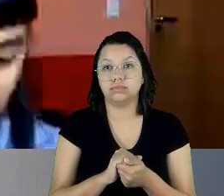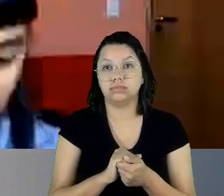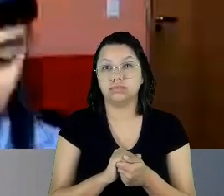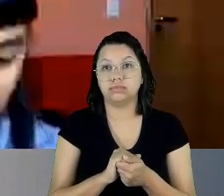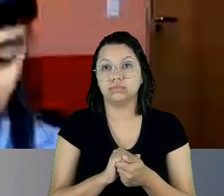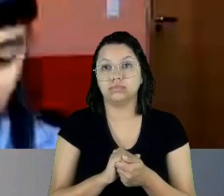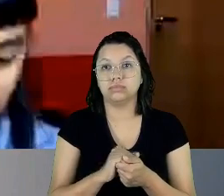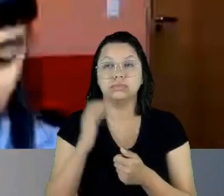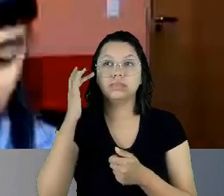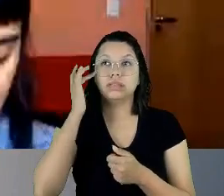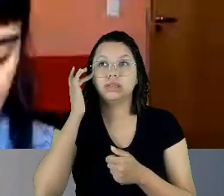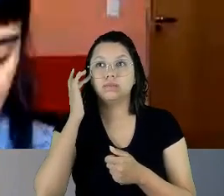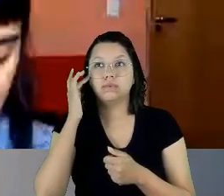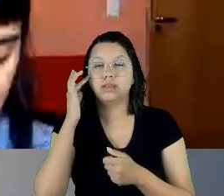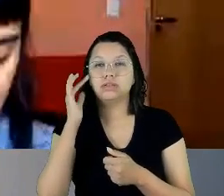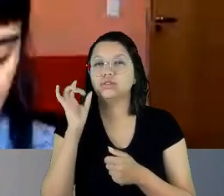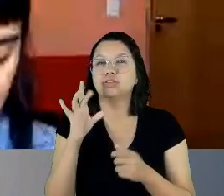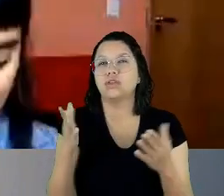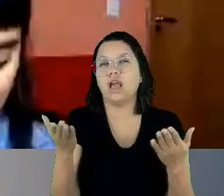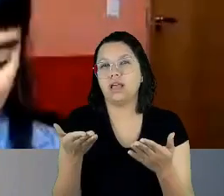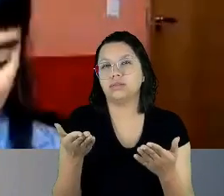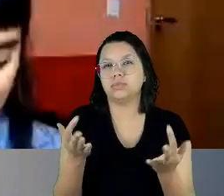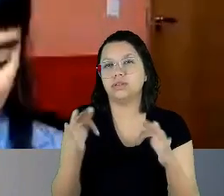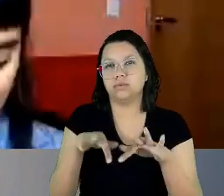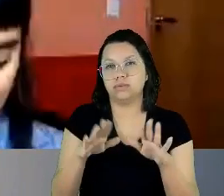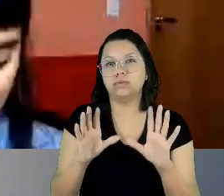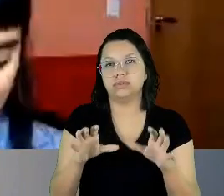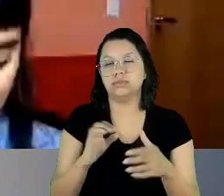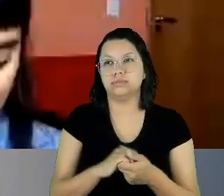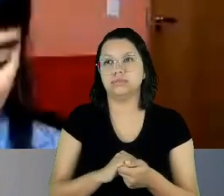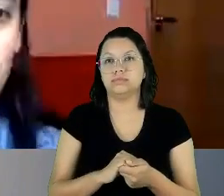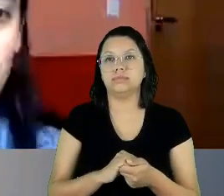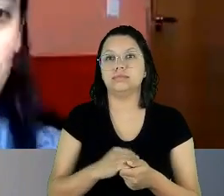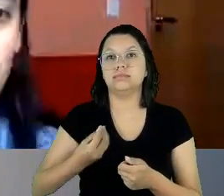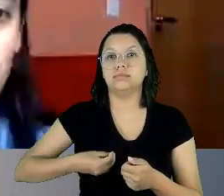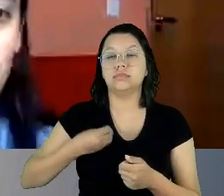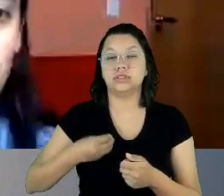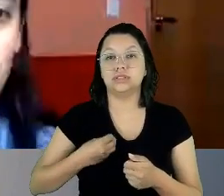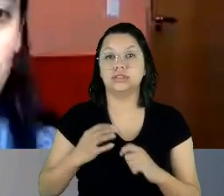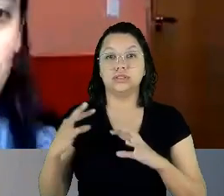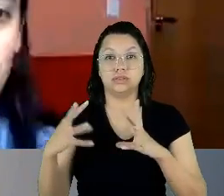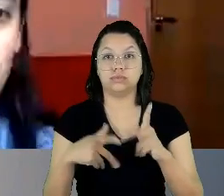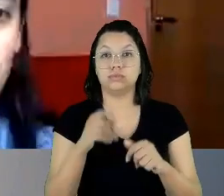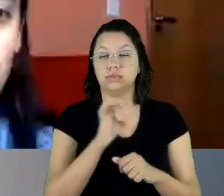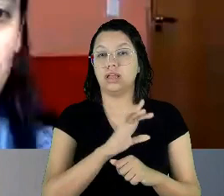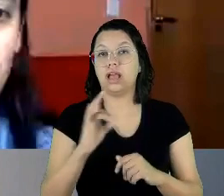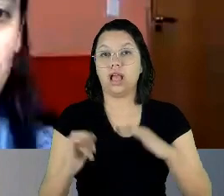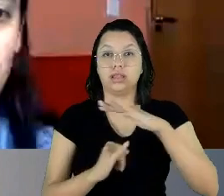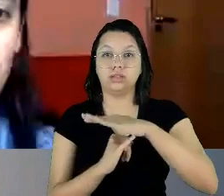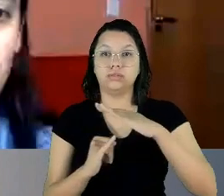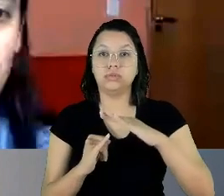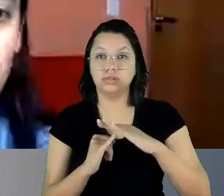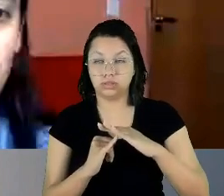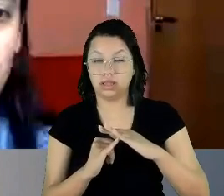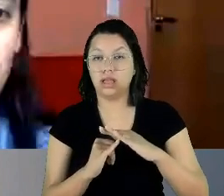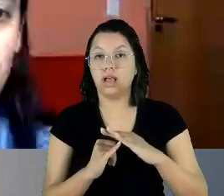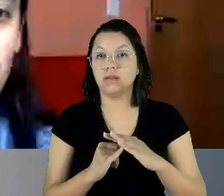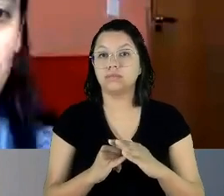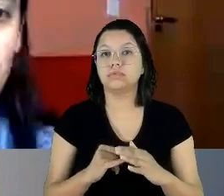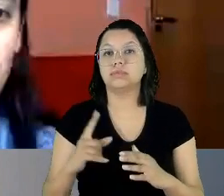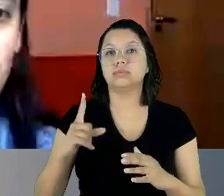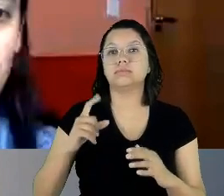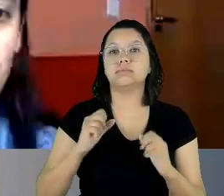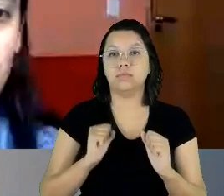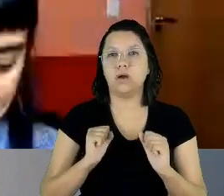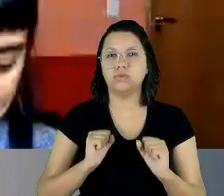Imagina. Eu acho que só isso para concluir mesmo, assim, que existem todos, em cada instituição, em cada lugar que se está, a